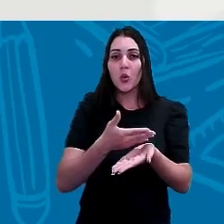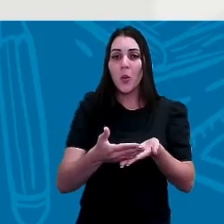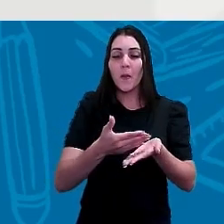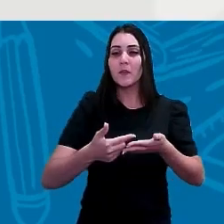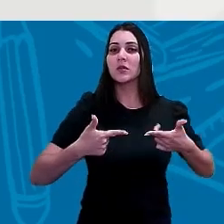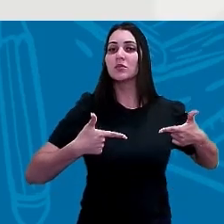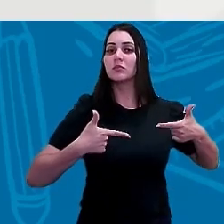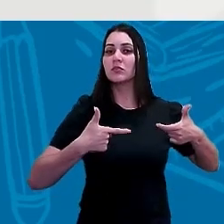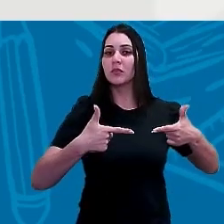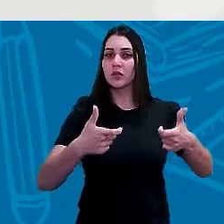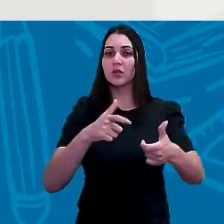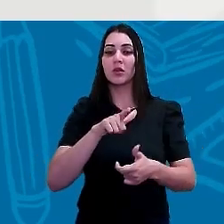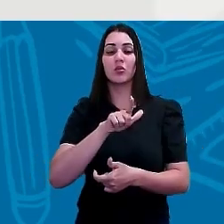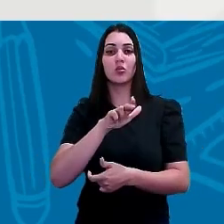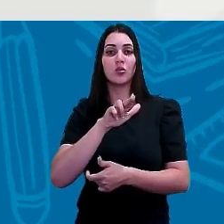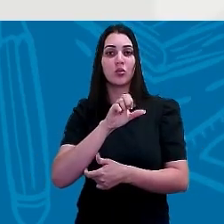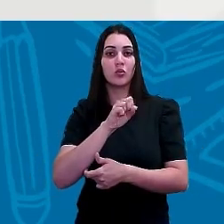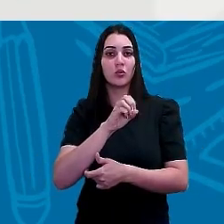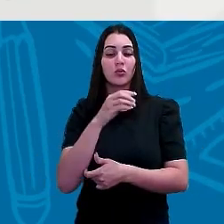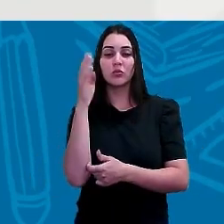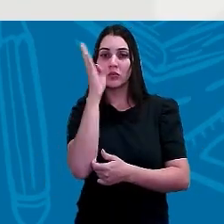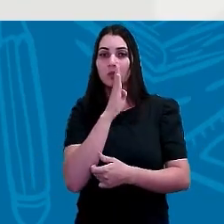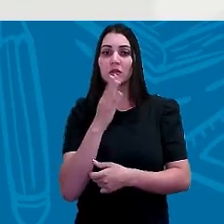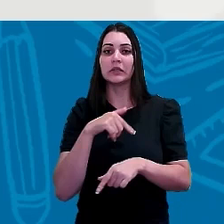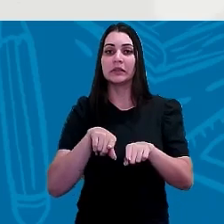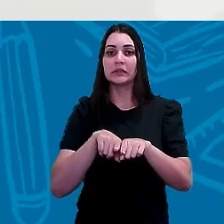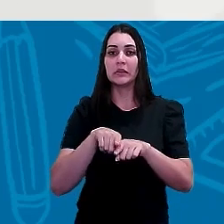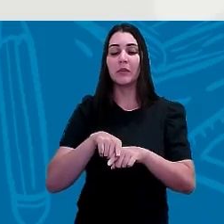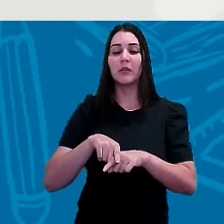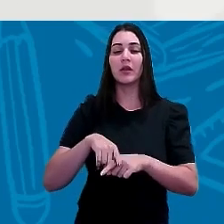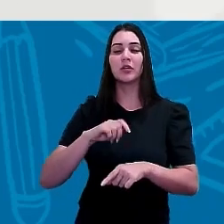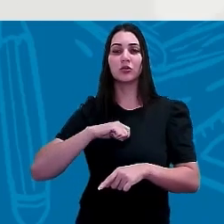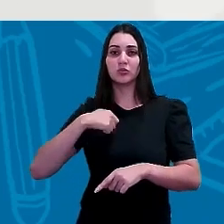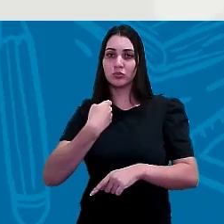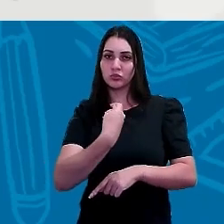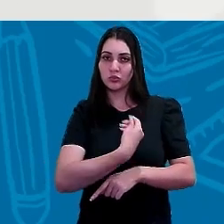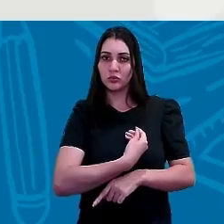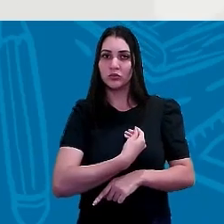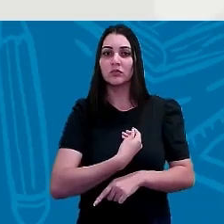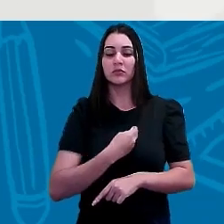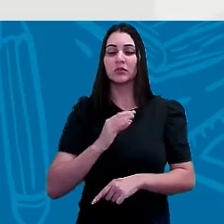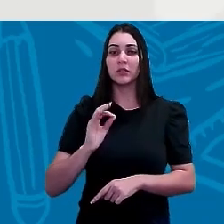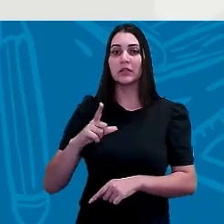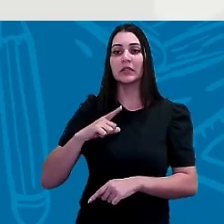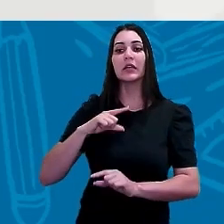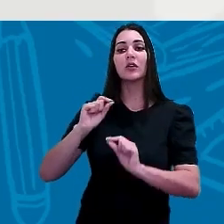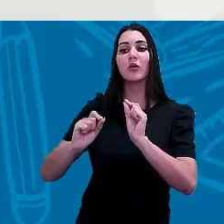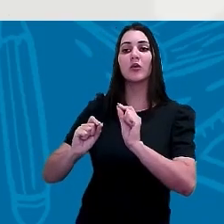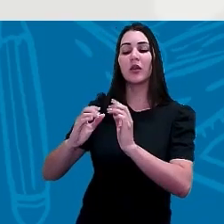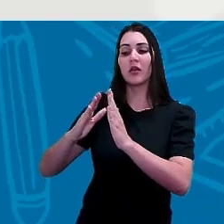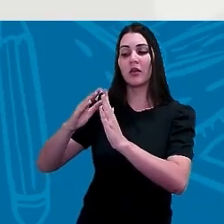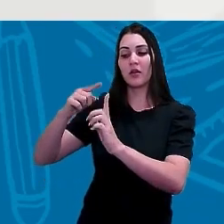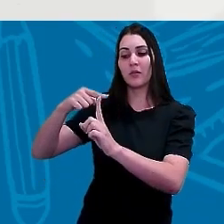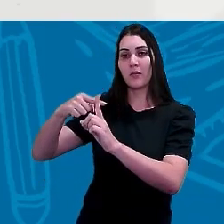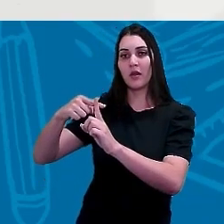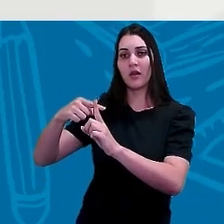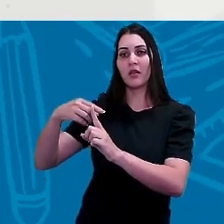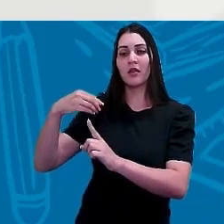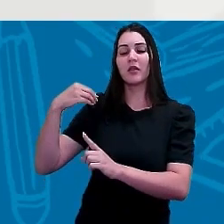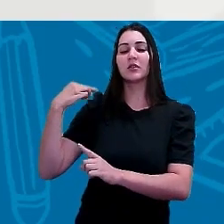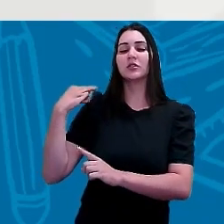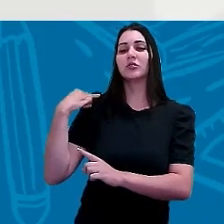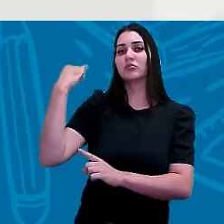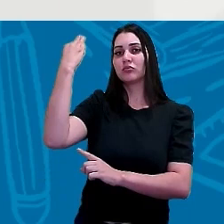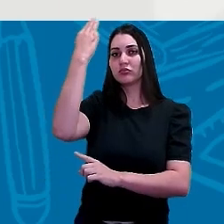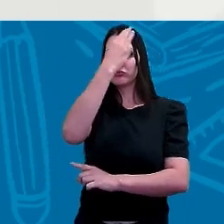batalha luso-brasileira entre os holandeses, né? E lá tem a capela de Nossa Senhora de Nazaré, que foi